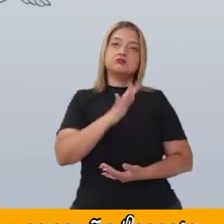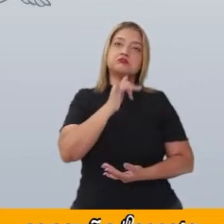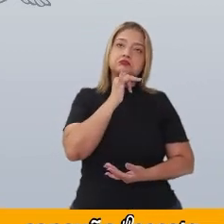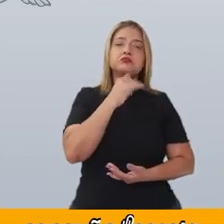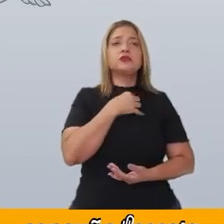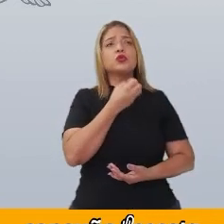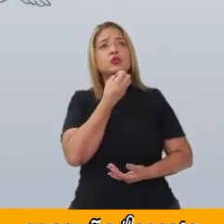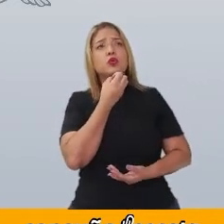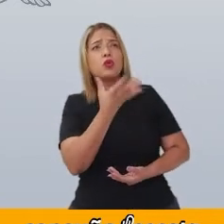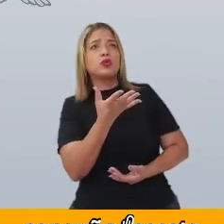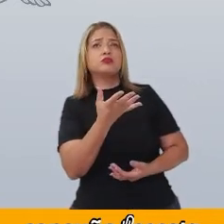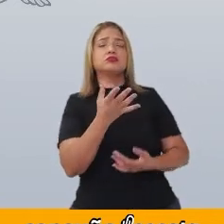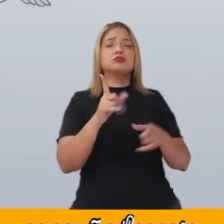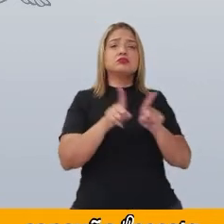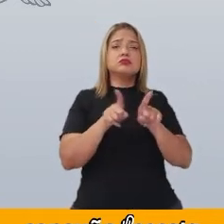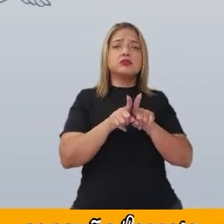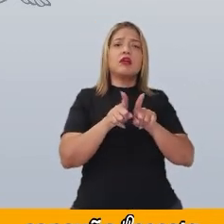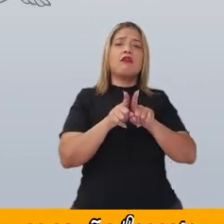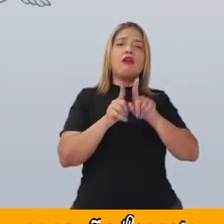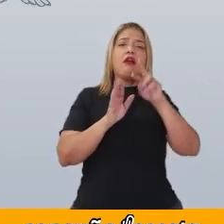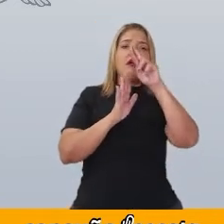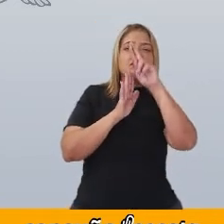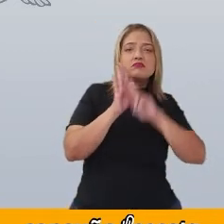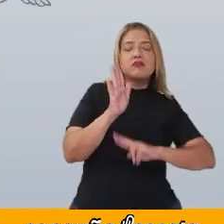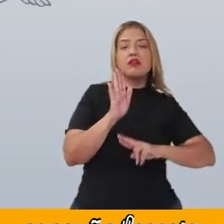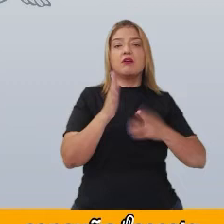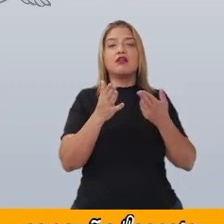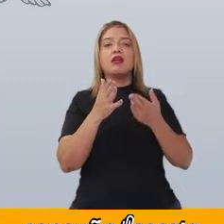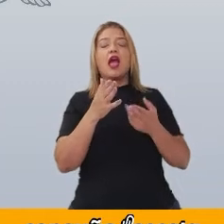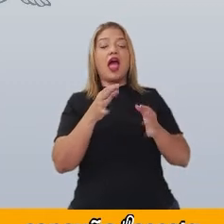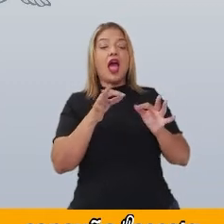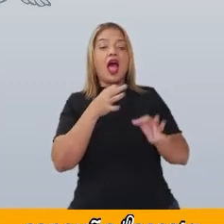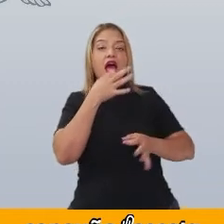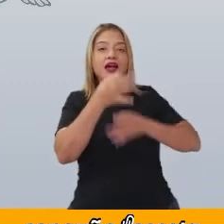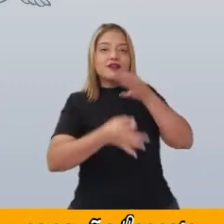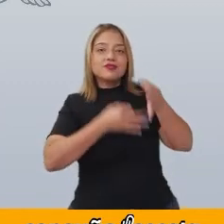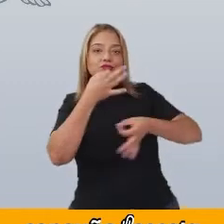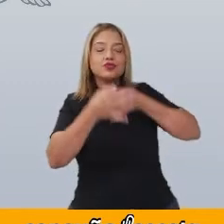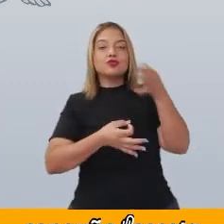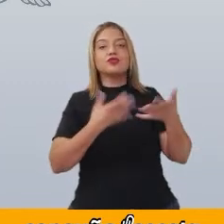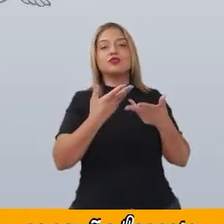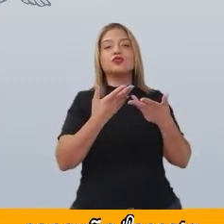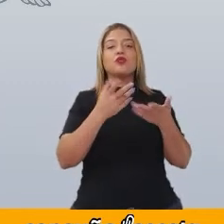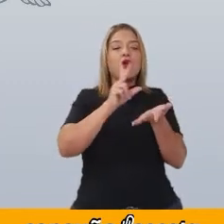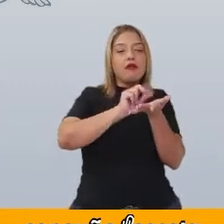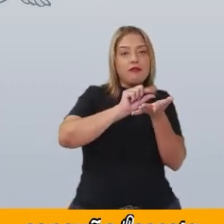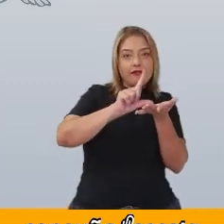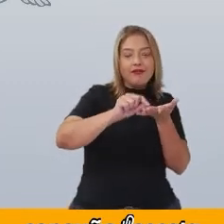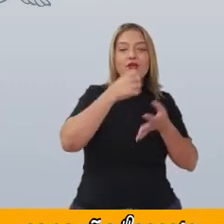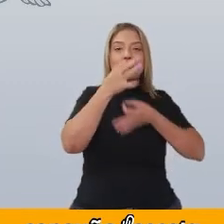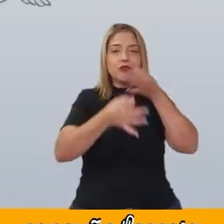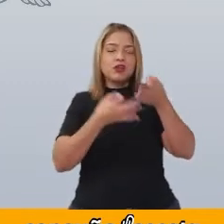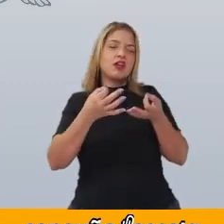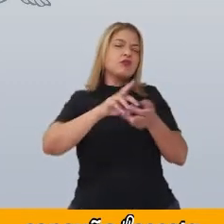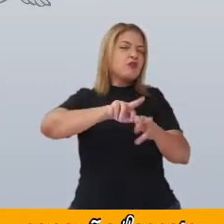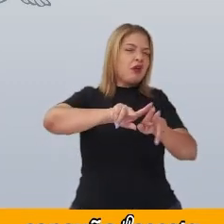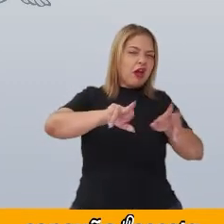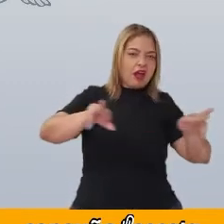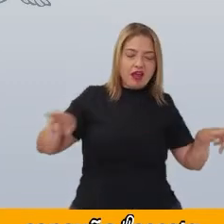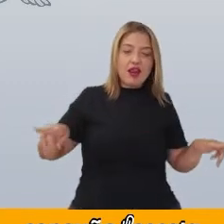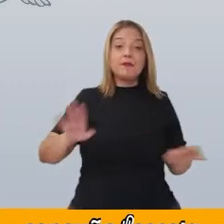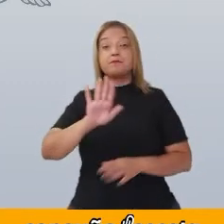relato, resenha, artigo de opinião, reportagem, notícia e tantos outros. Já a